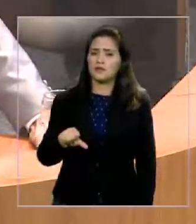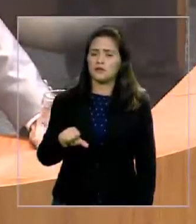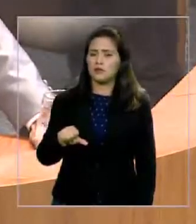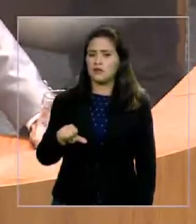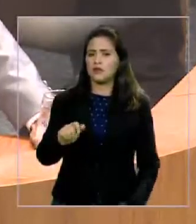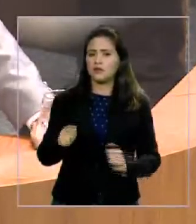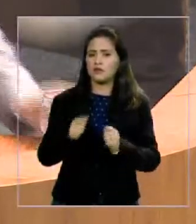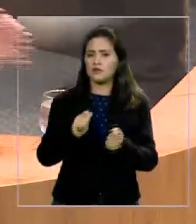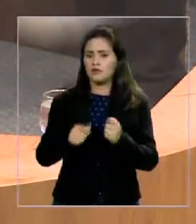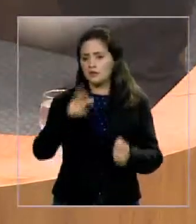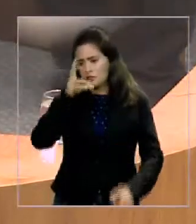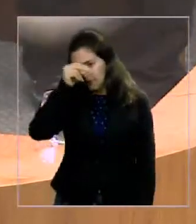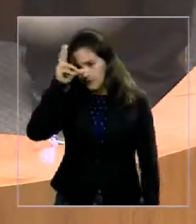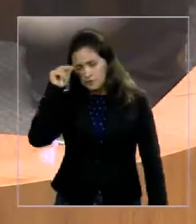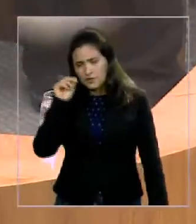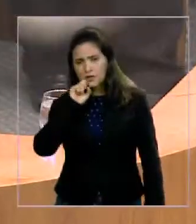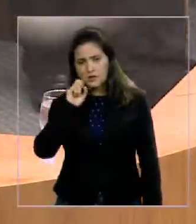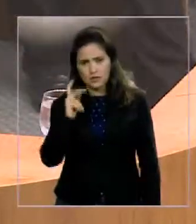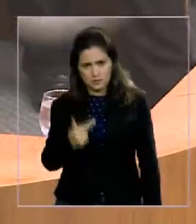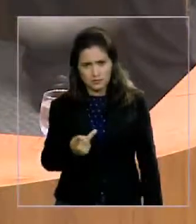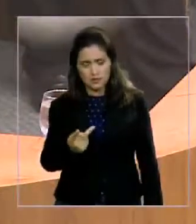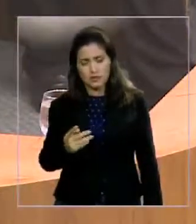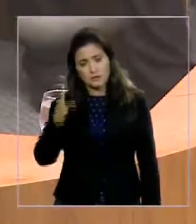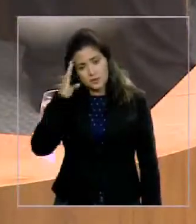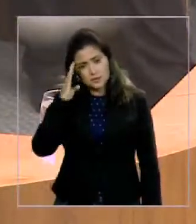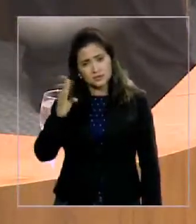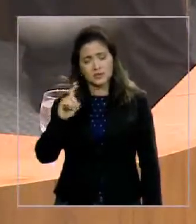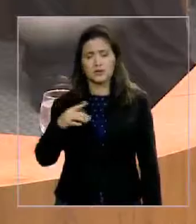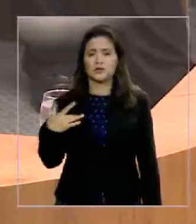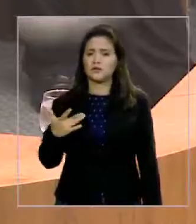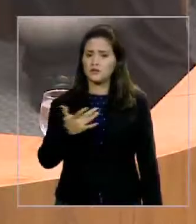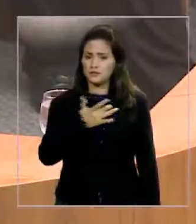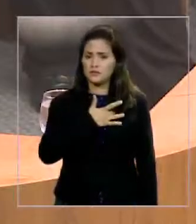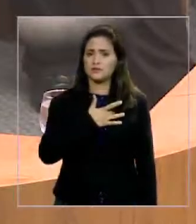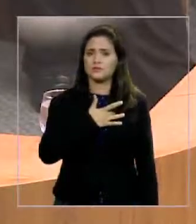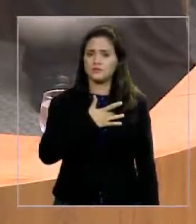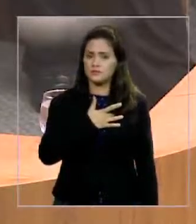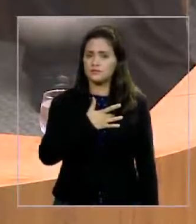inclusive à saúde. No dia 7, no dia da audiência,